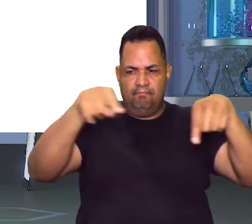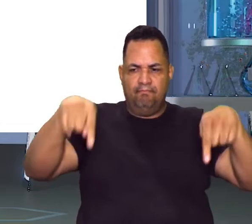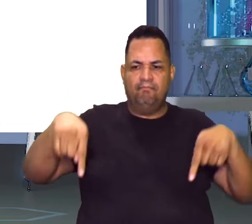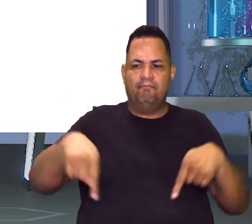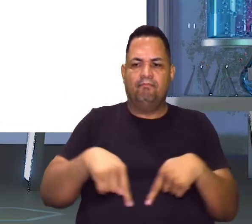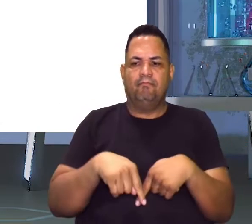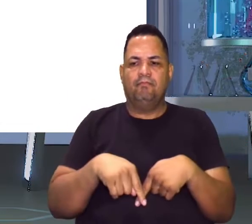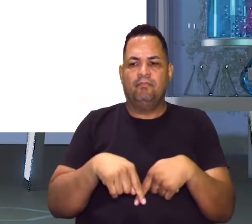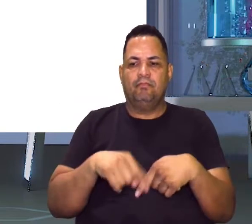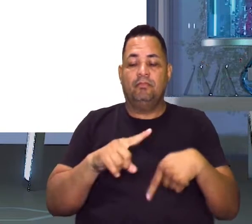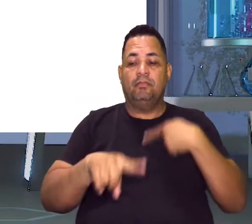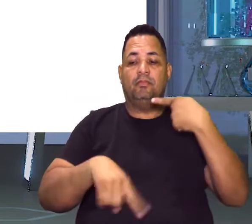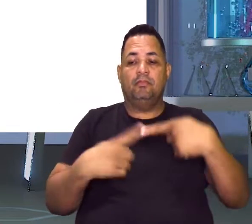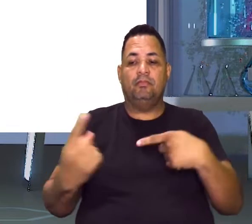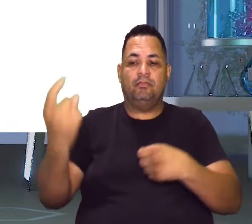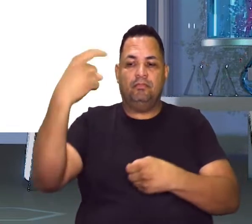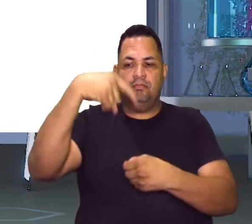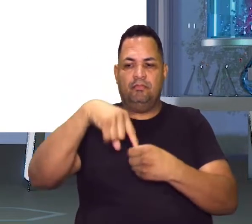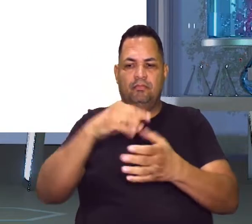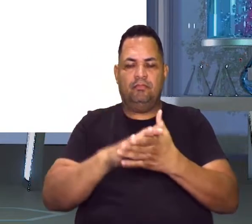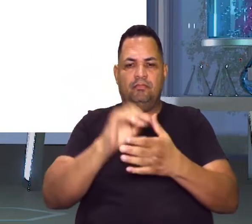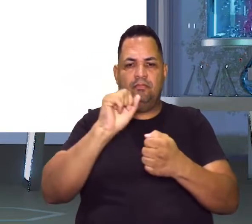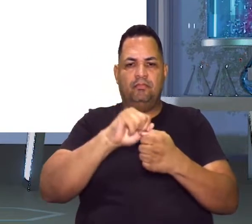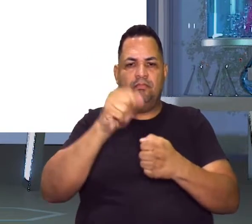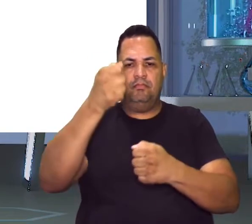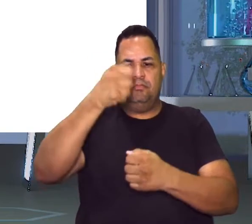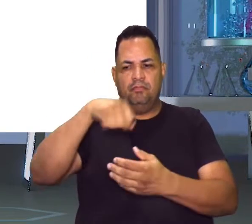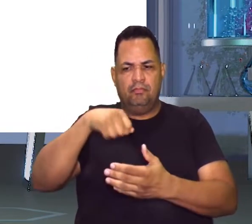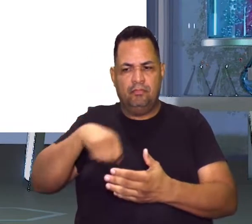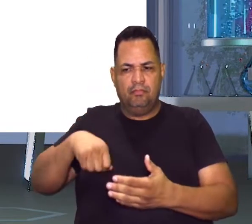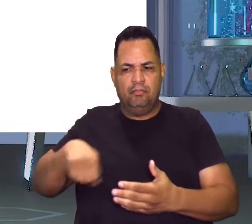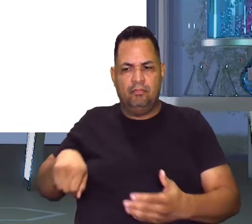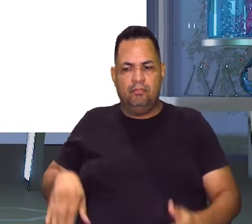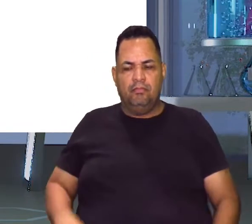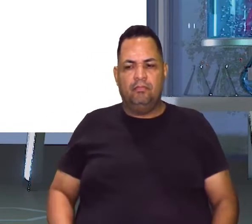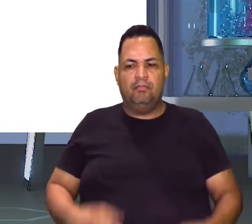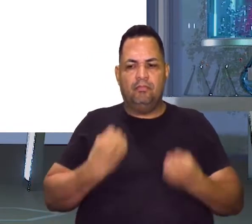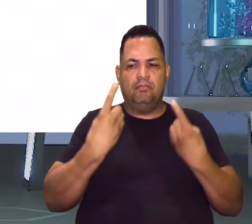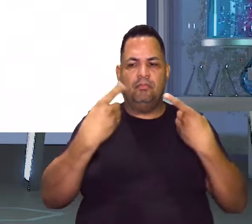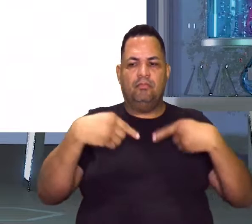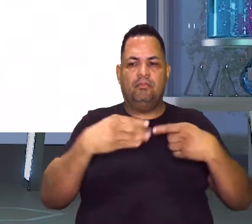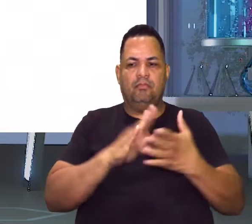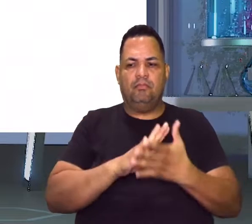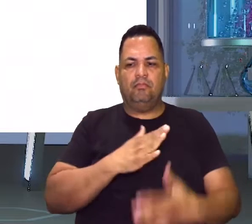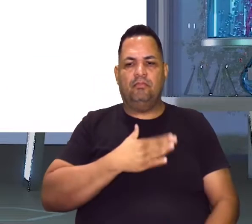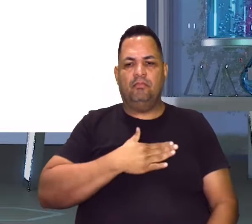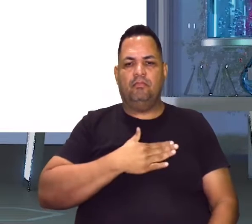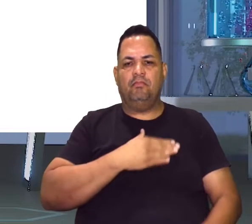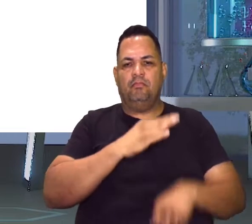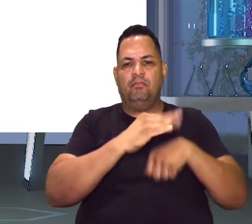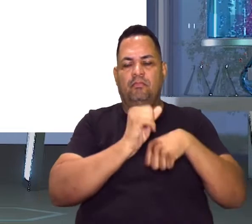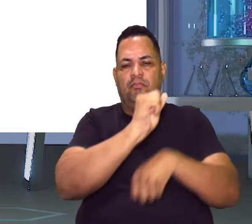sala e voltarei para fazer aquele comentário. Boa sorte lá, meu caro aluno.